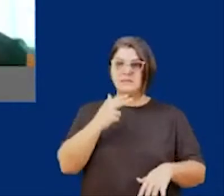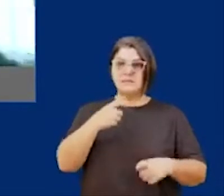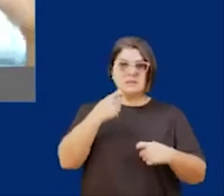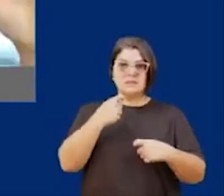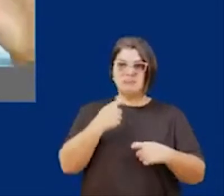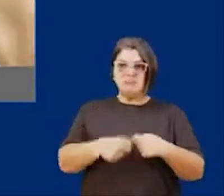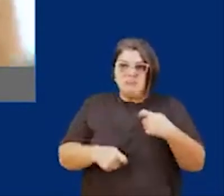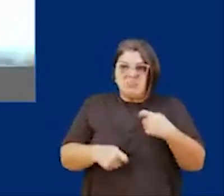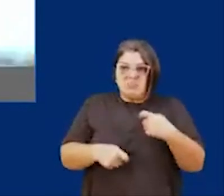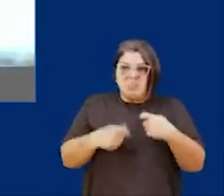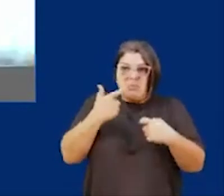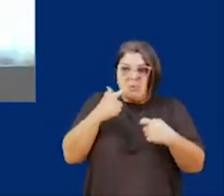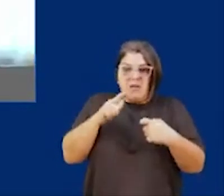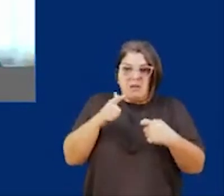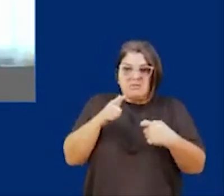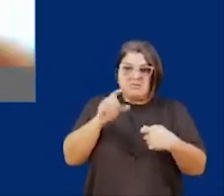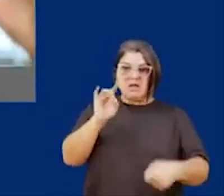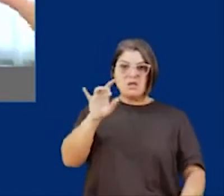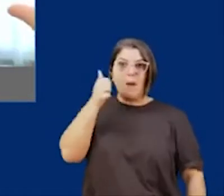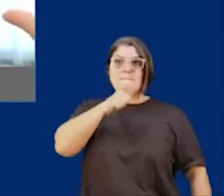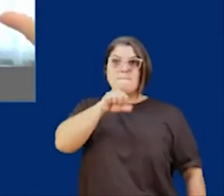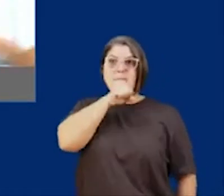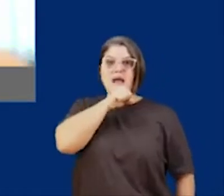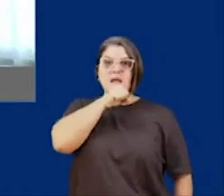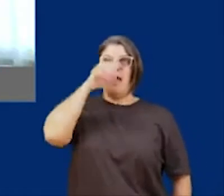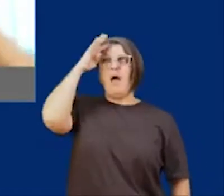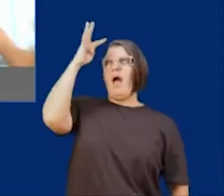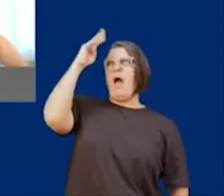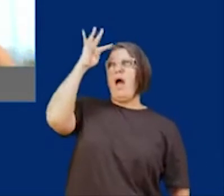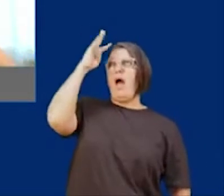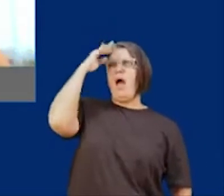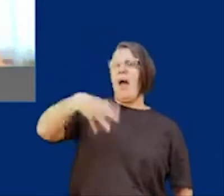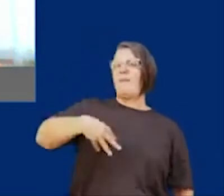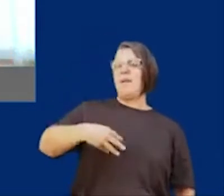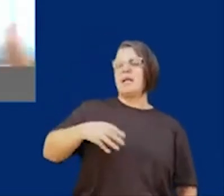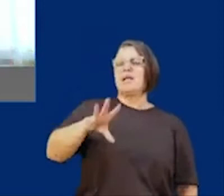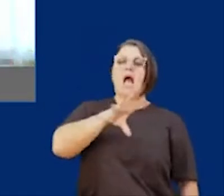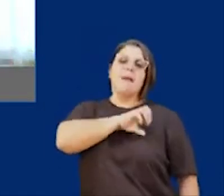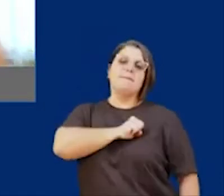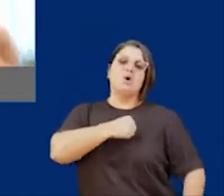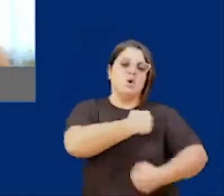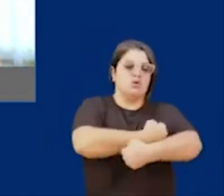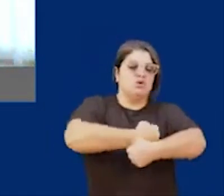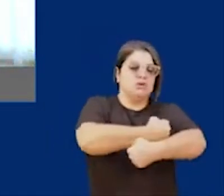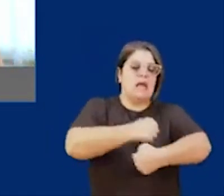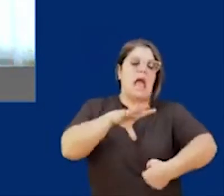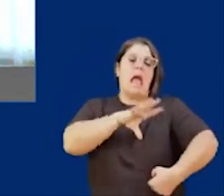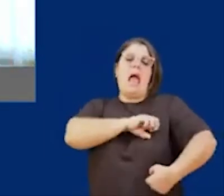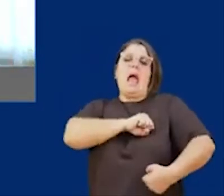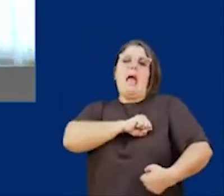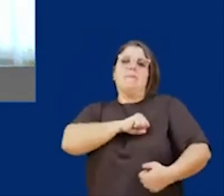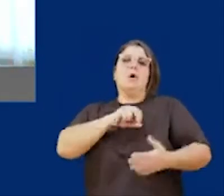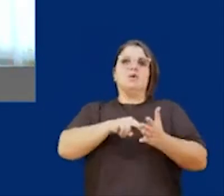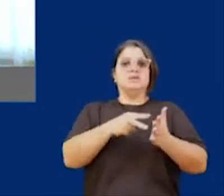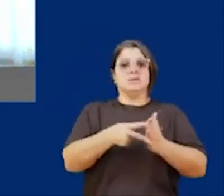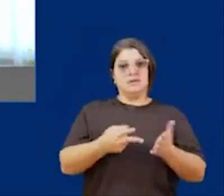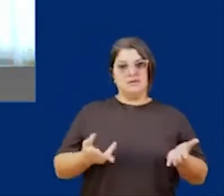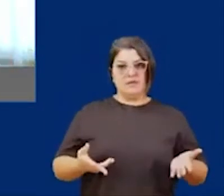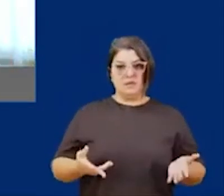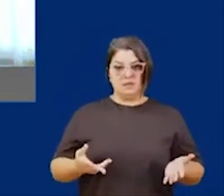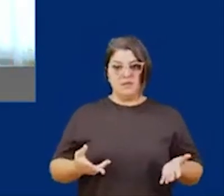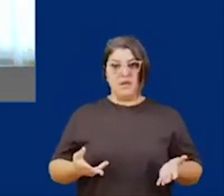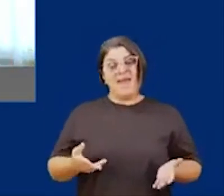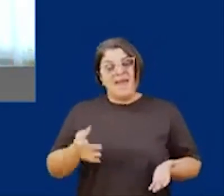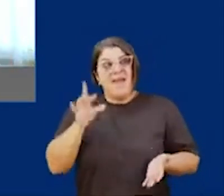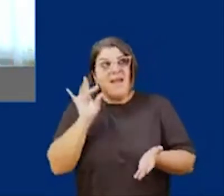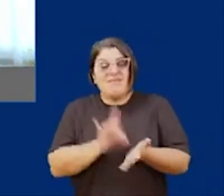essa mãe idealizada. Essa ideia de amamentar é um ato de amor, cozinhar é um ato de amor, essas são duas frases, é verdade que